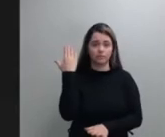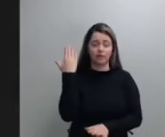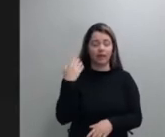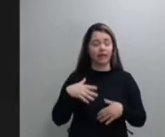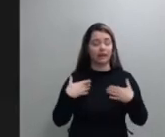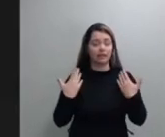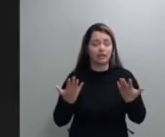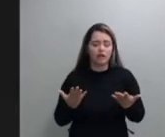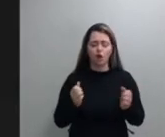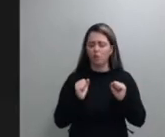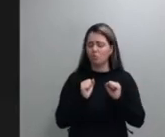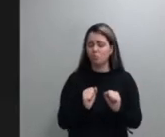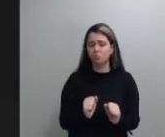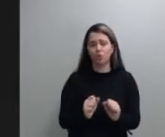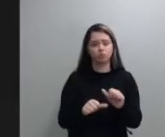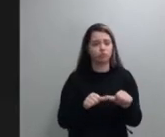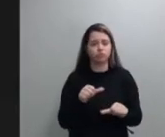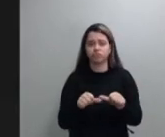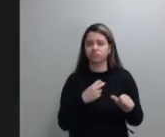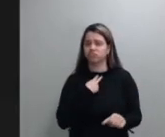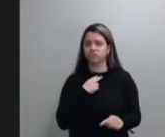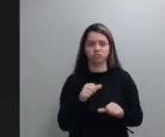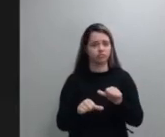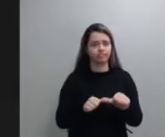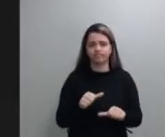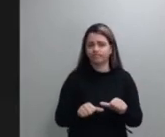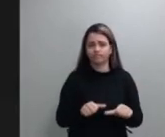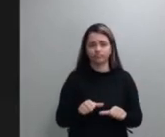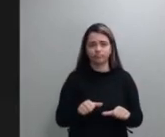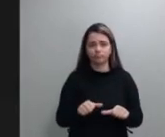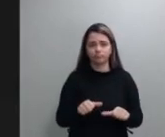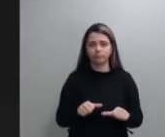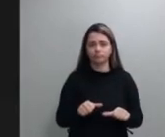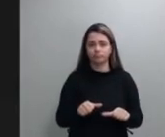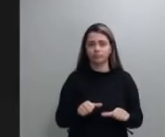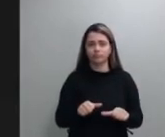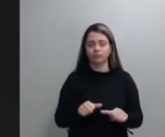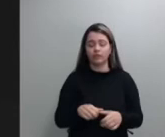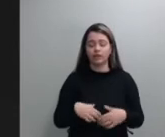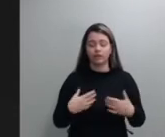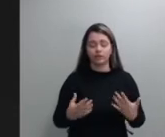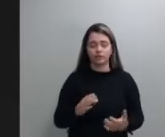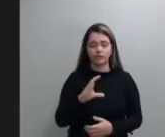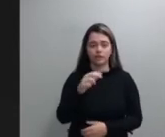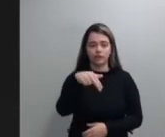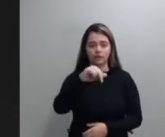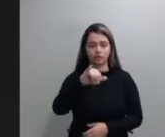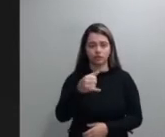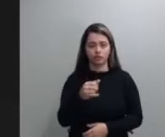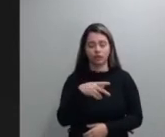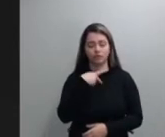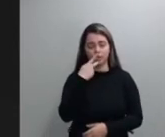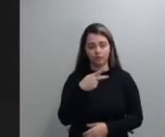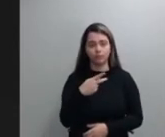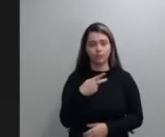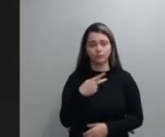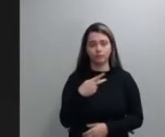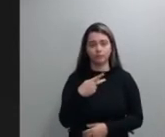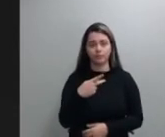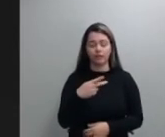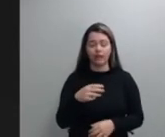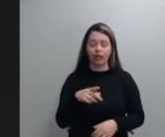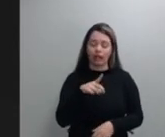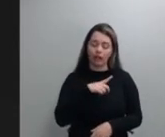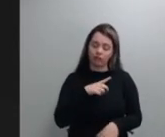limitação para os casos futuros mas vamos aqui para o que o CNJ disse não vislumbo irregularidade